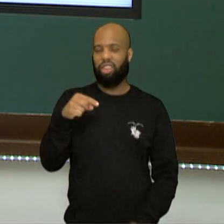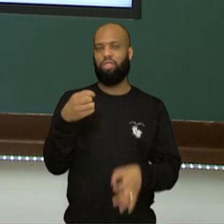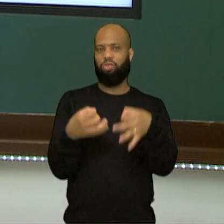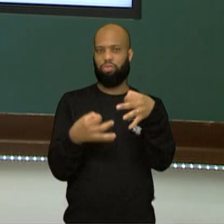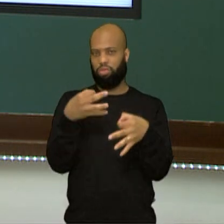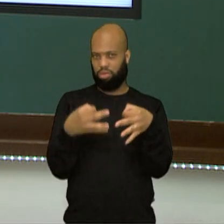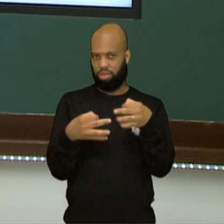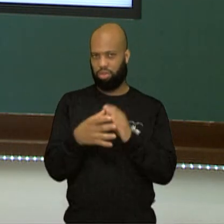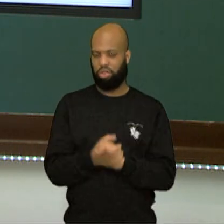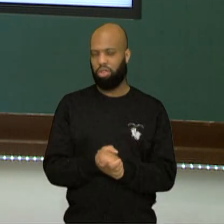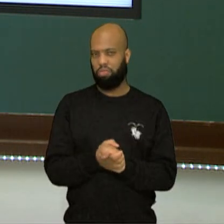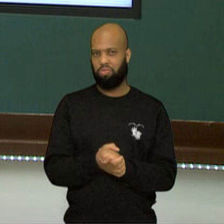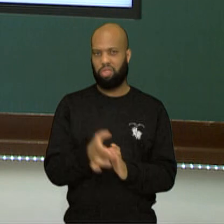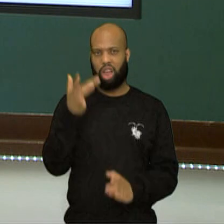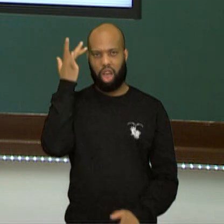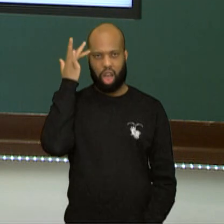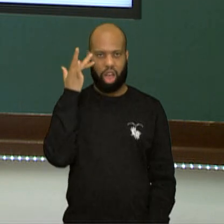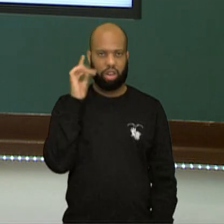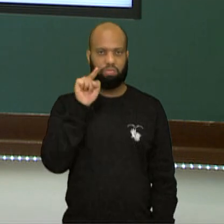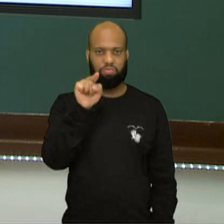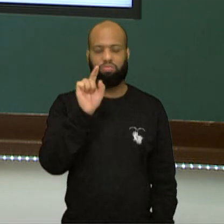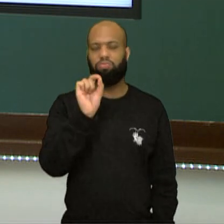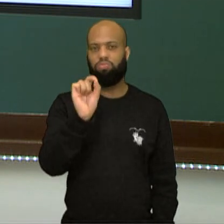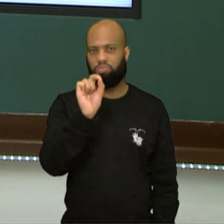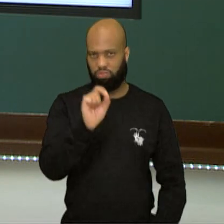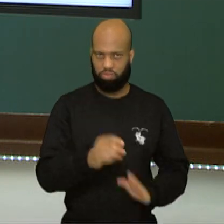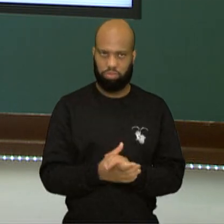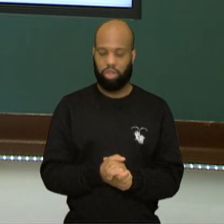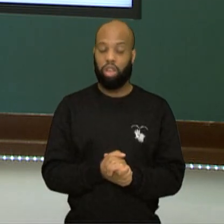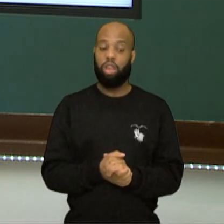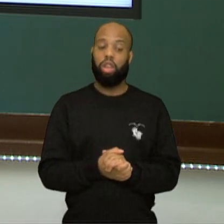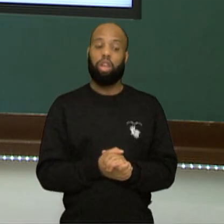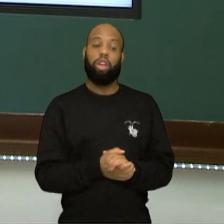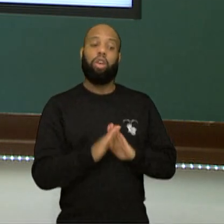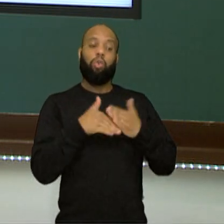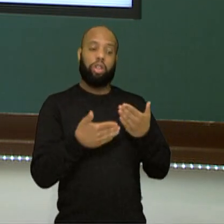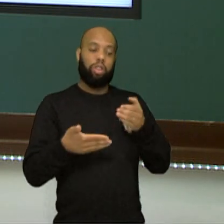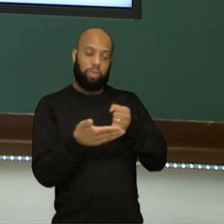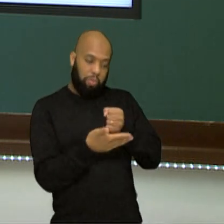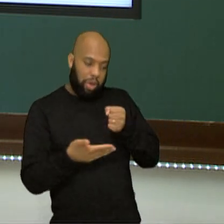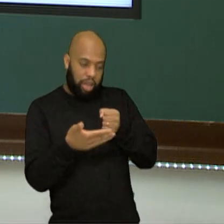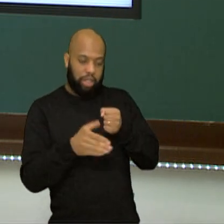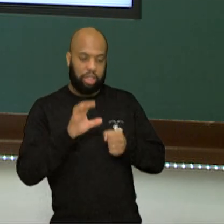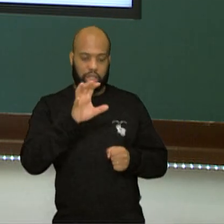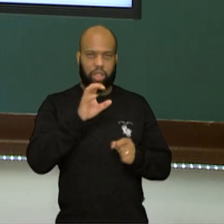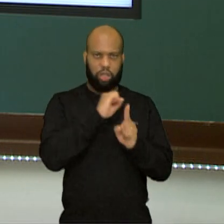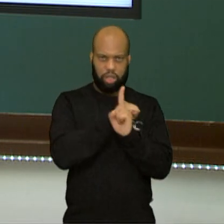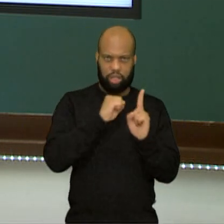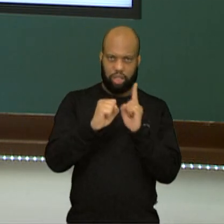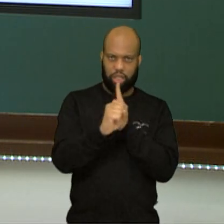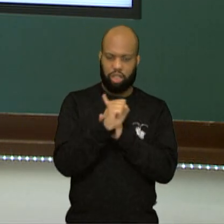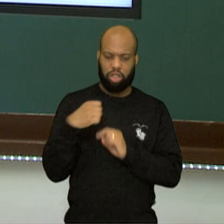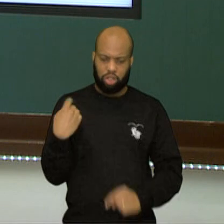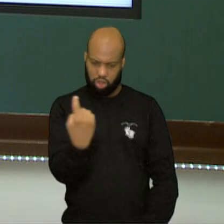O que você acha que é justa a sociedade? Com base nisso, a nossa sociedade, ela é justa?